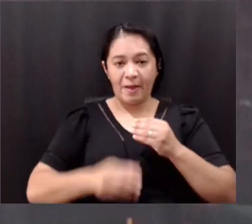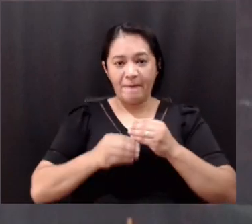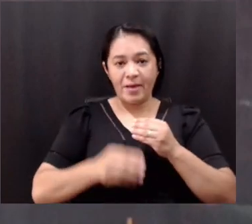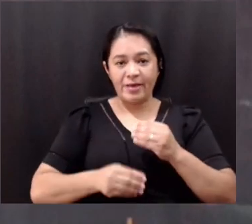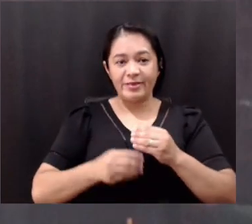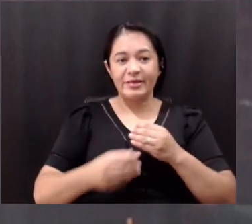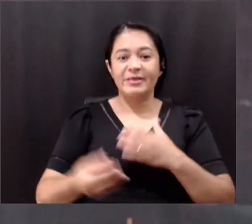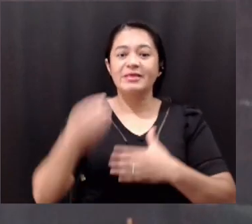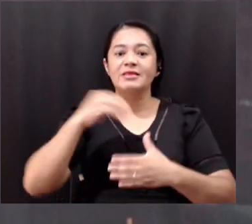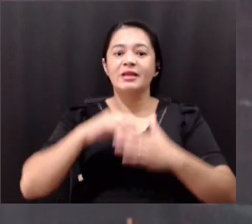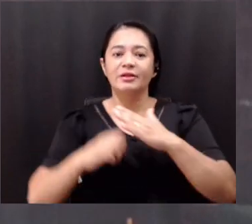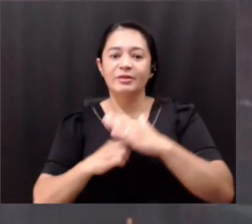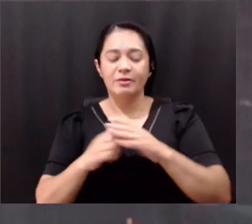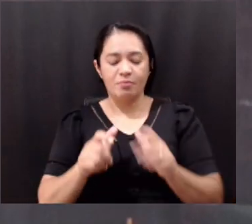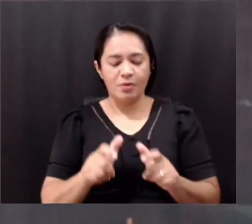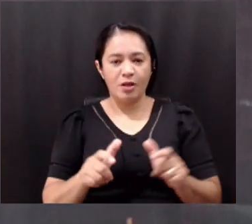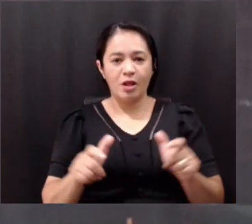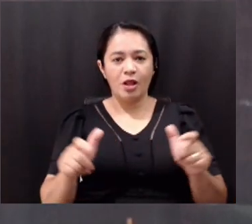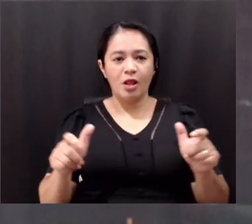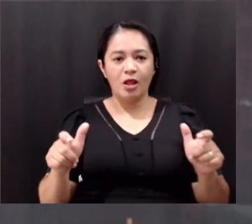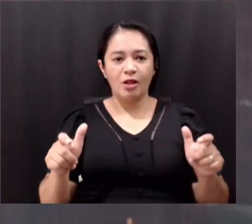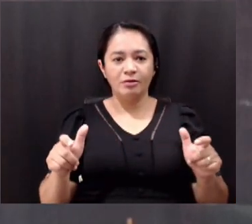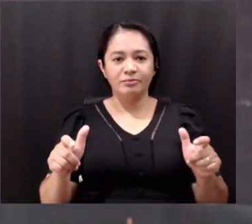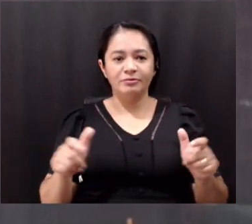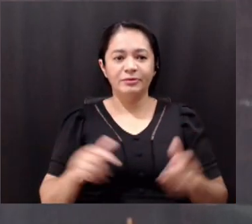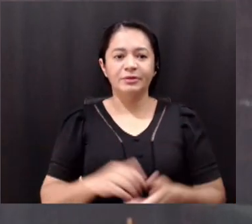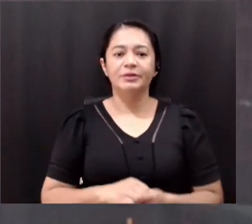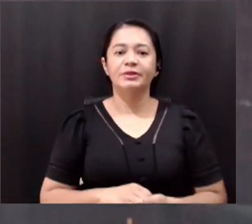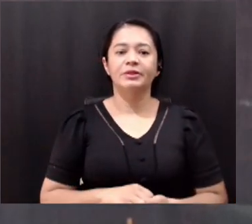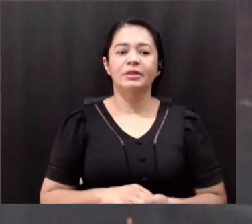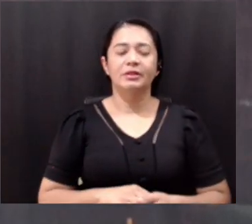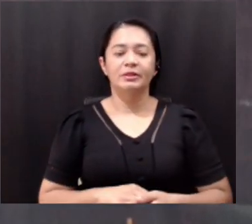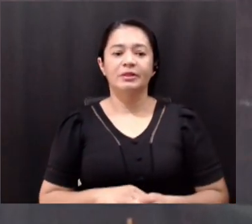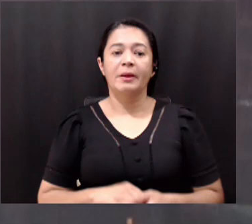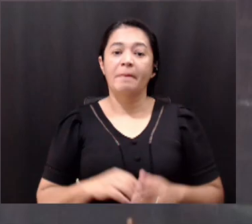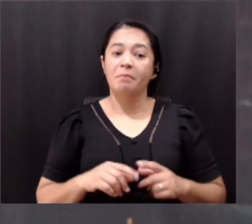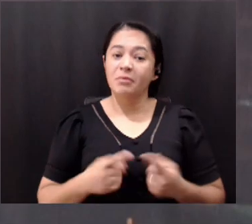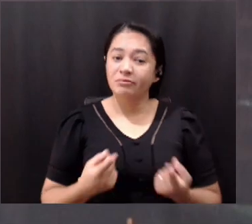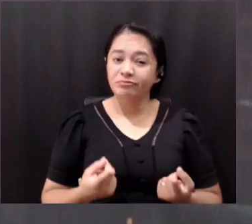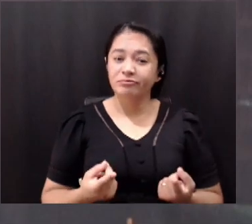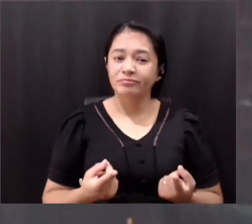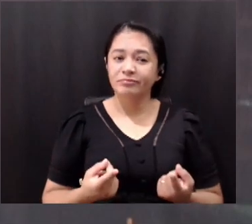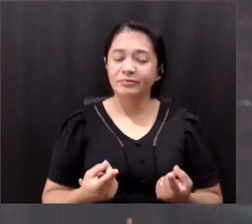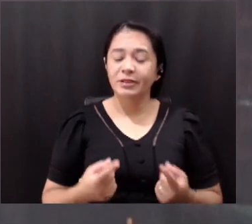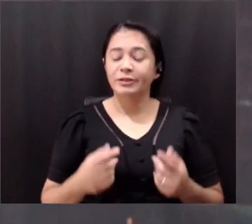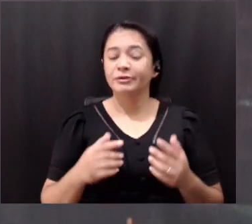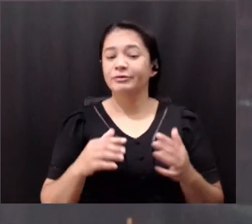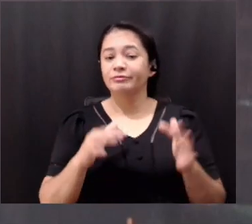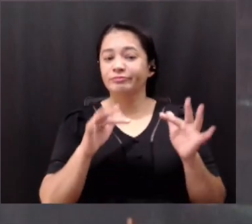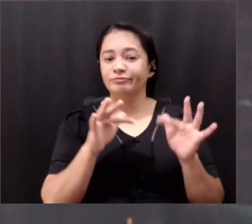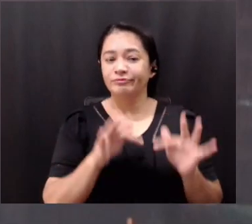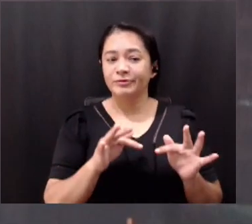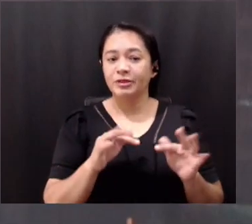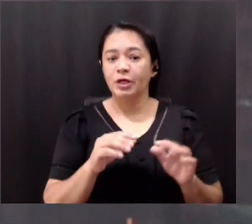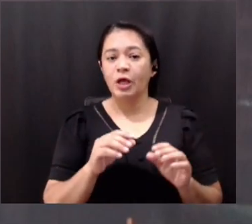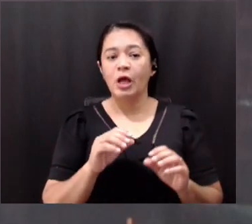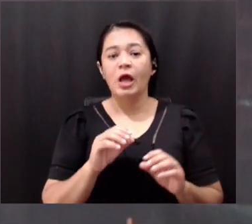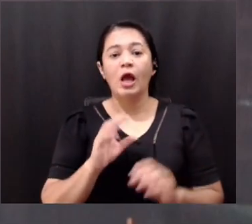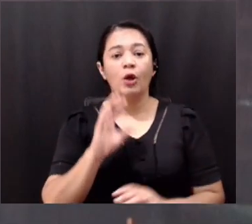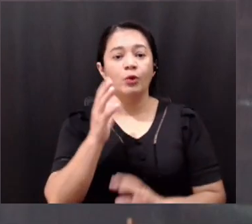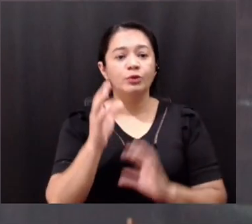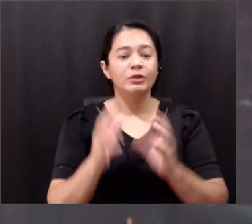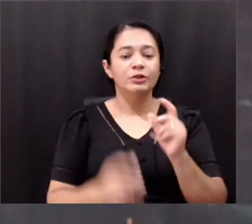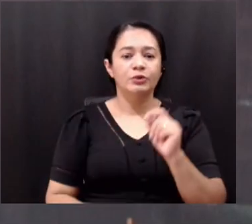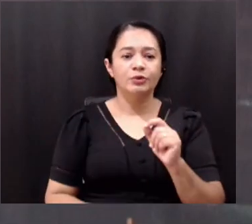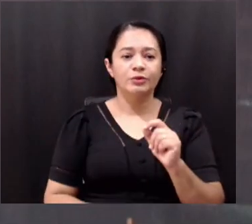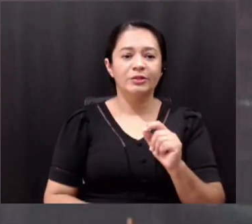crescimento para o setor, para aquele departamento onde a pessoa trabalha, mas que no final pode acabar trazendo o oposto, ou Exato. seja,